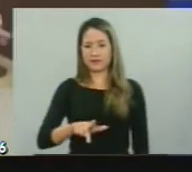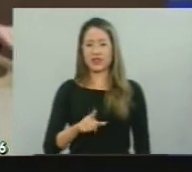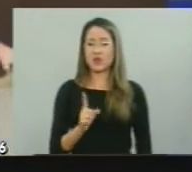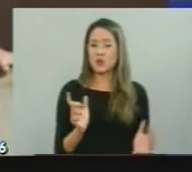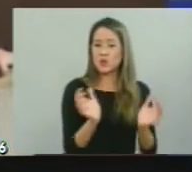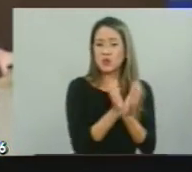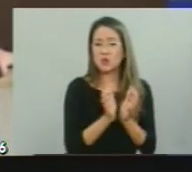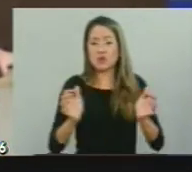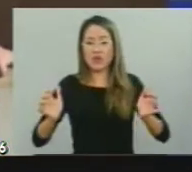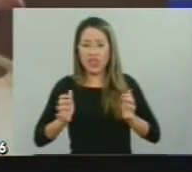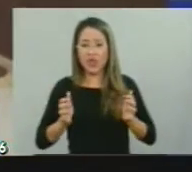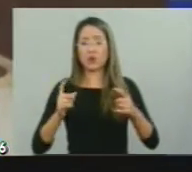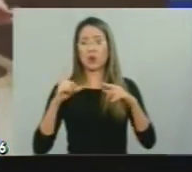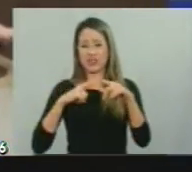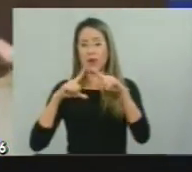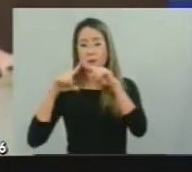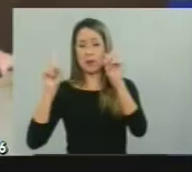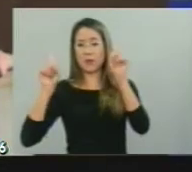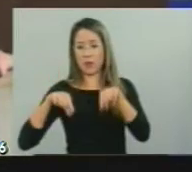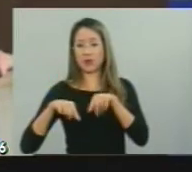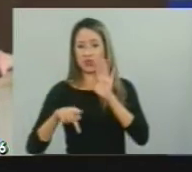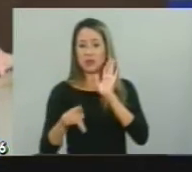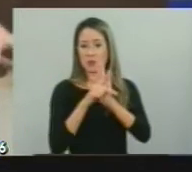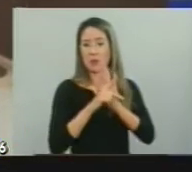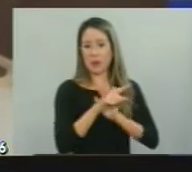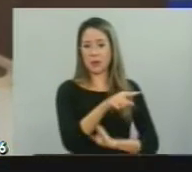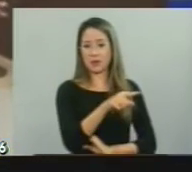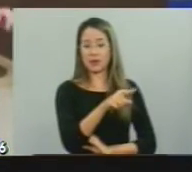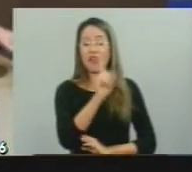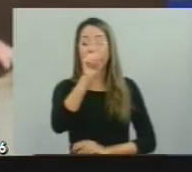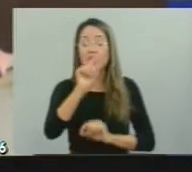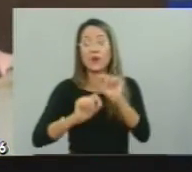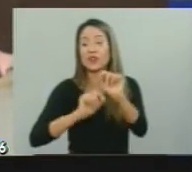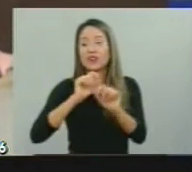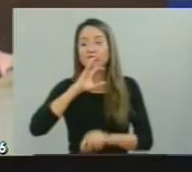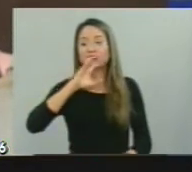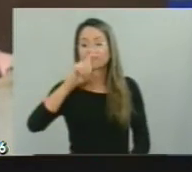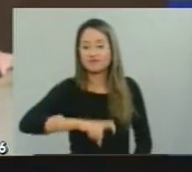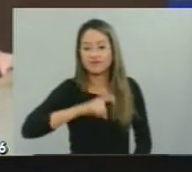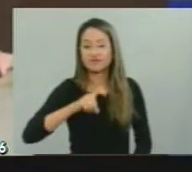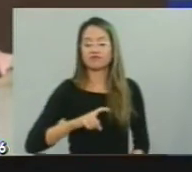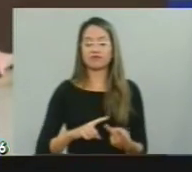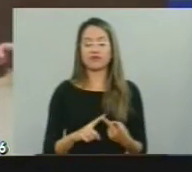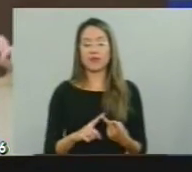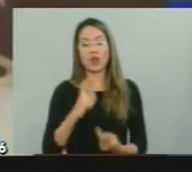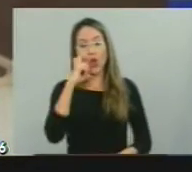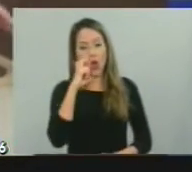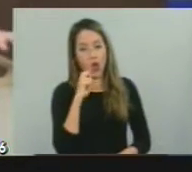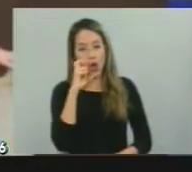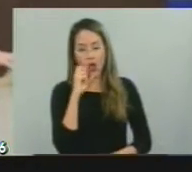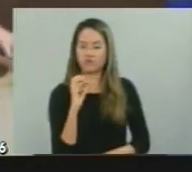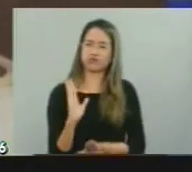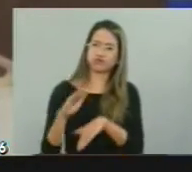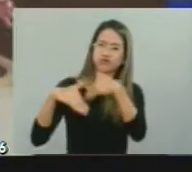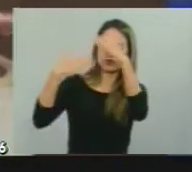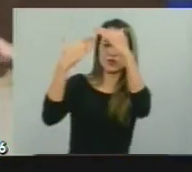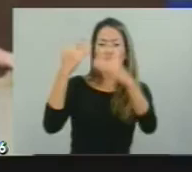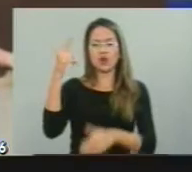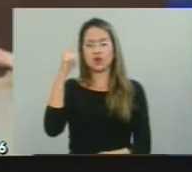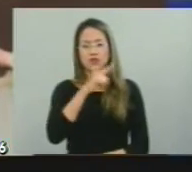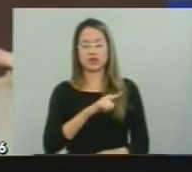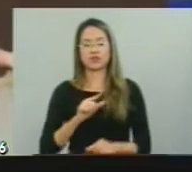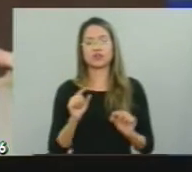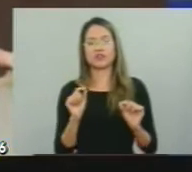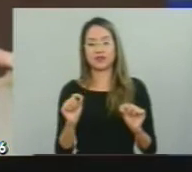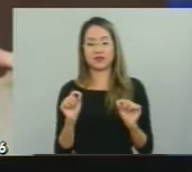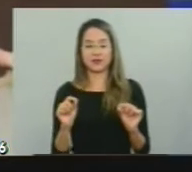de manter altas taxas de rentabilidade, altas taxas de lucratividade, que só se consegue com altas taxas